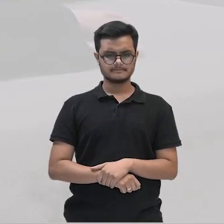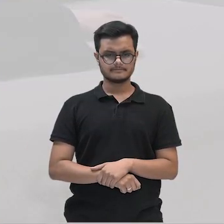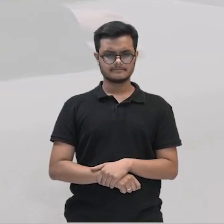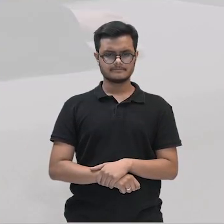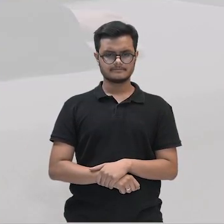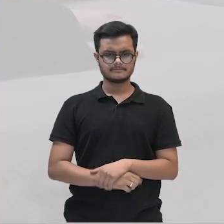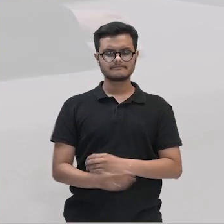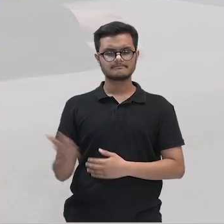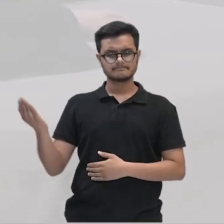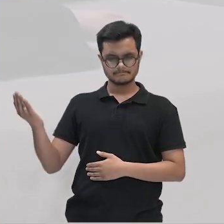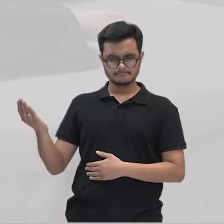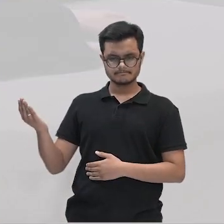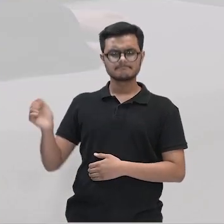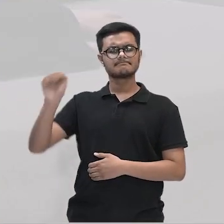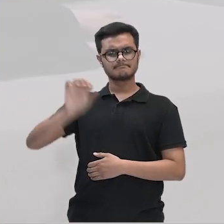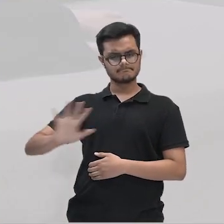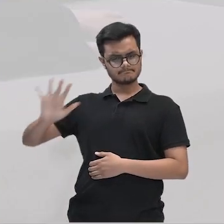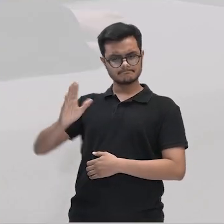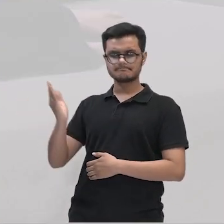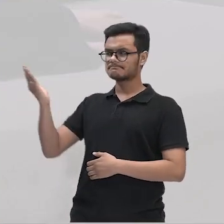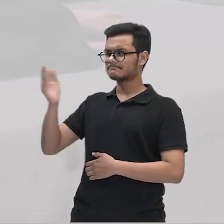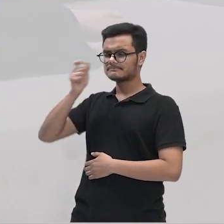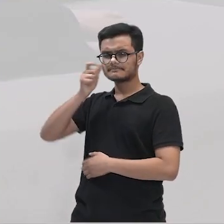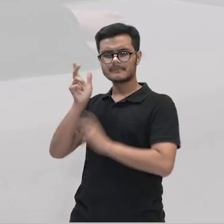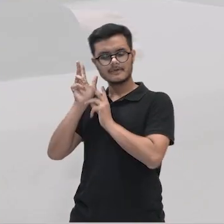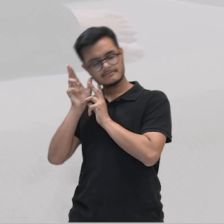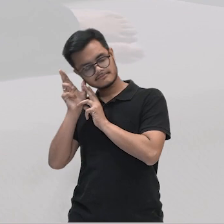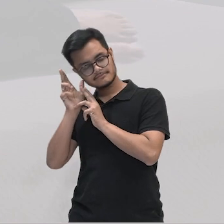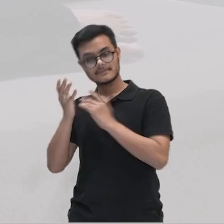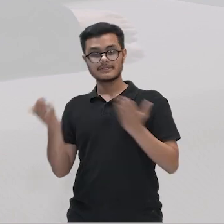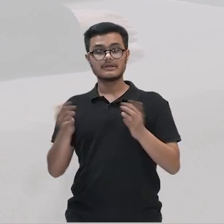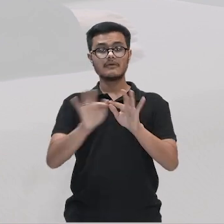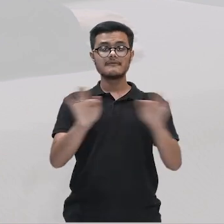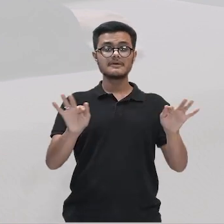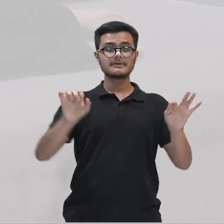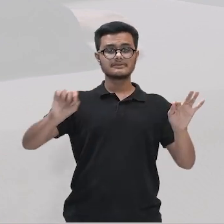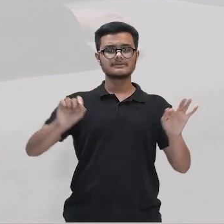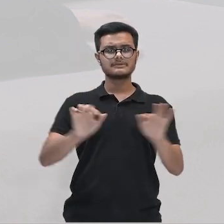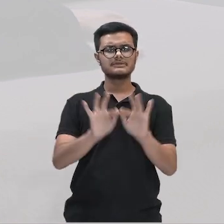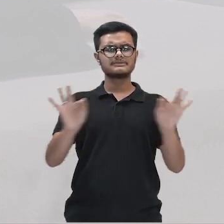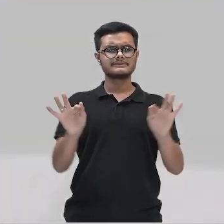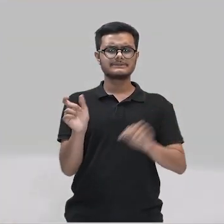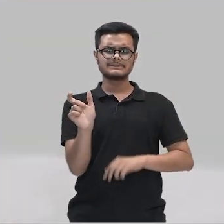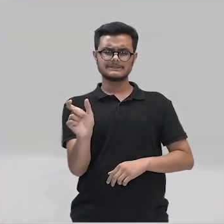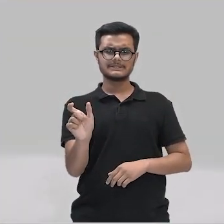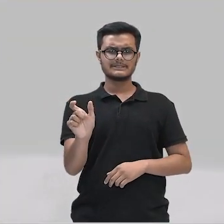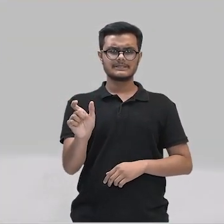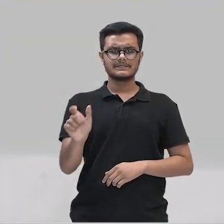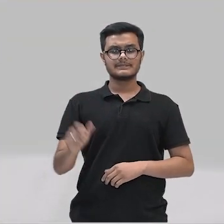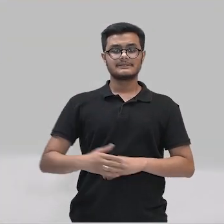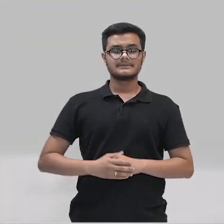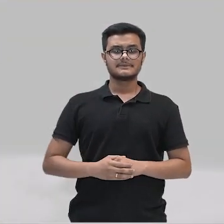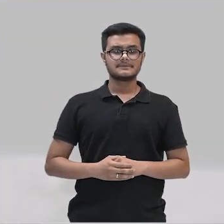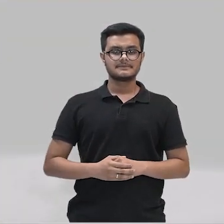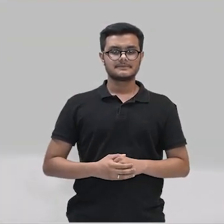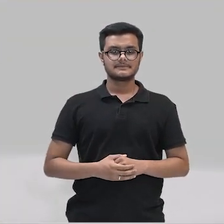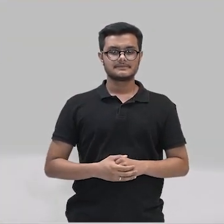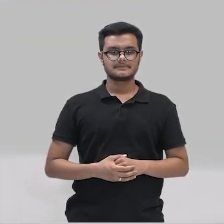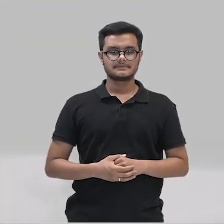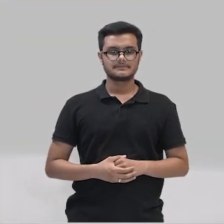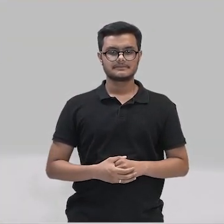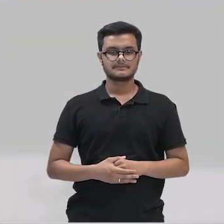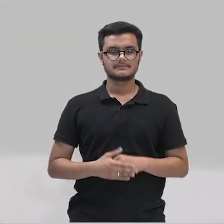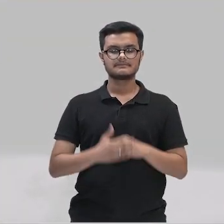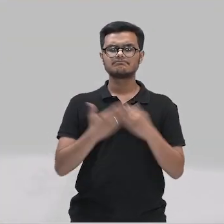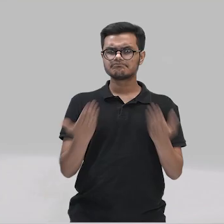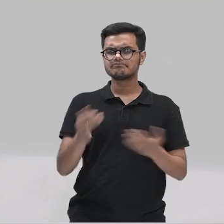As imagens do vídeo que aparece dormindo e a frase lá bem destacada, I slept. Por que está em